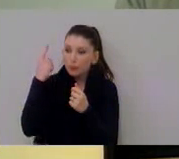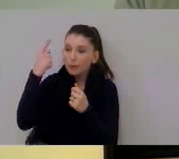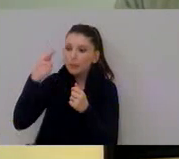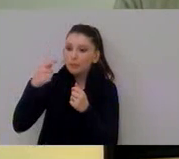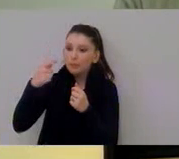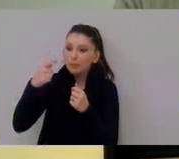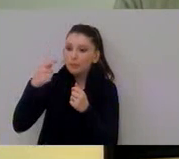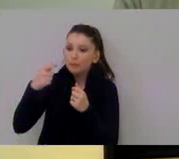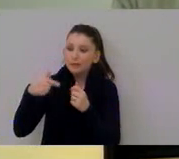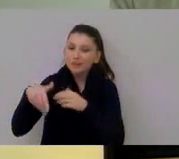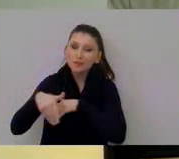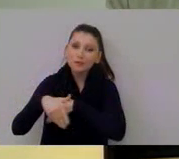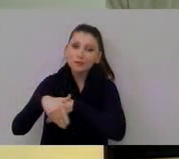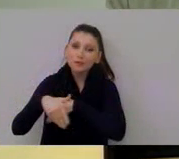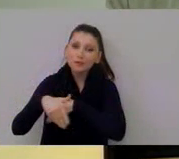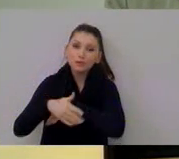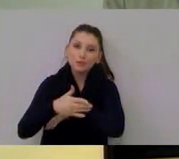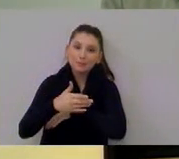porque